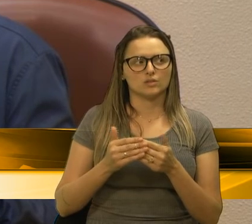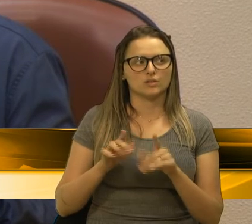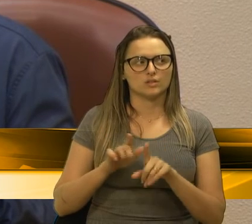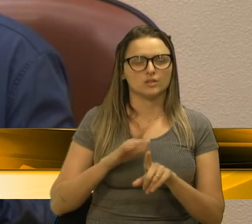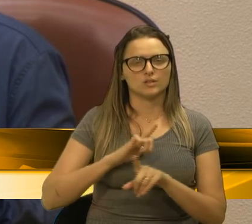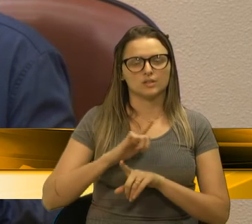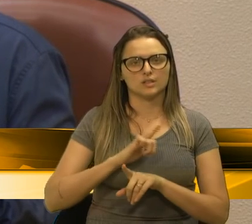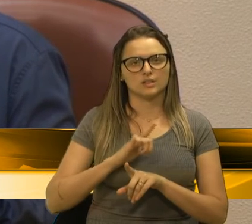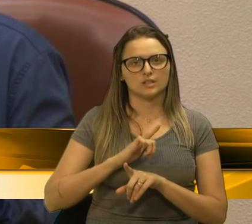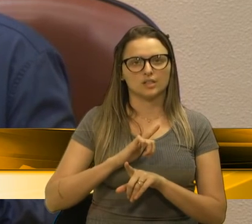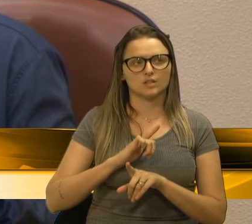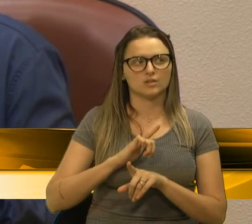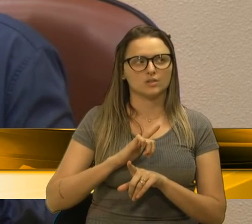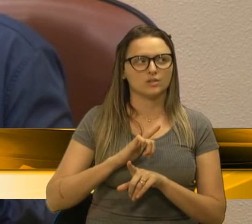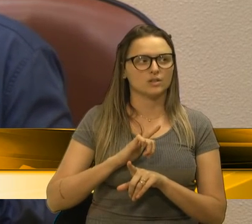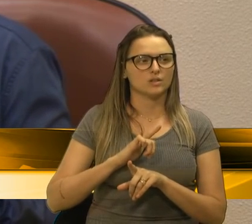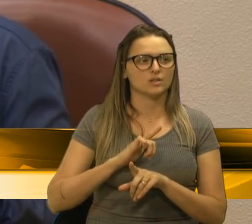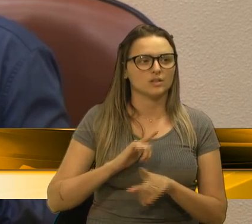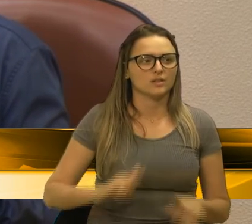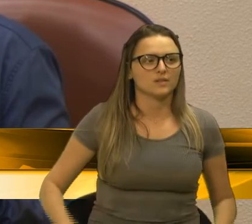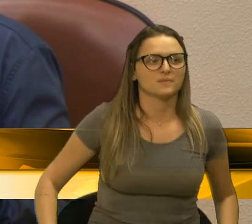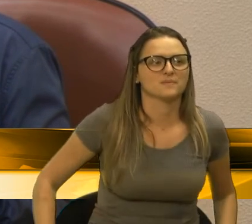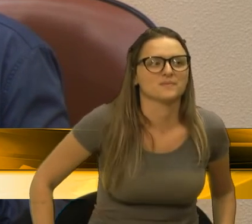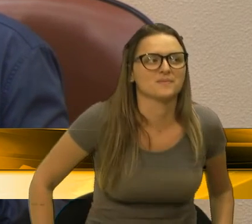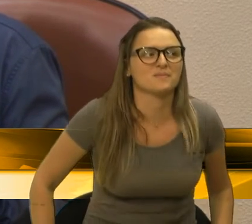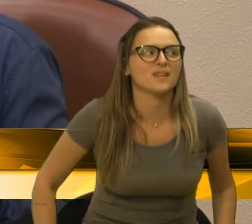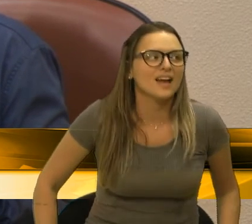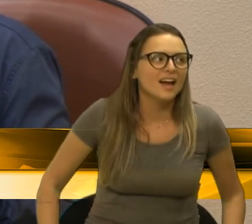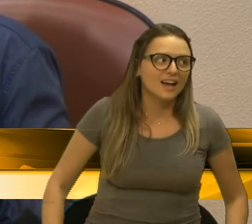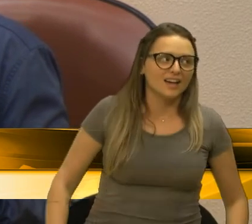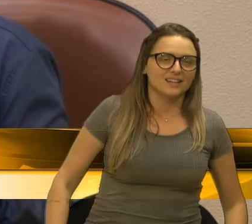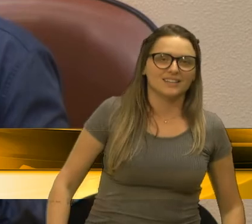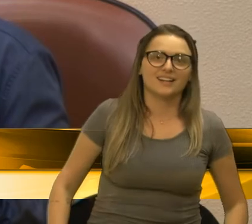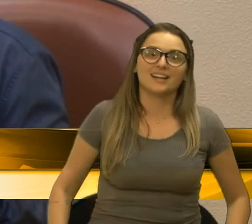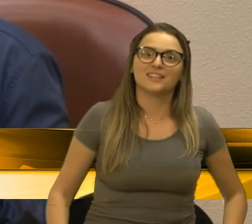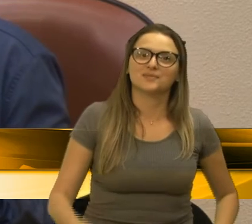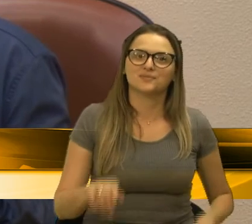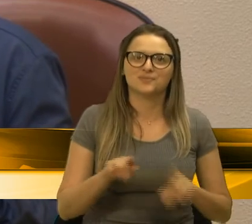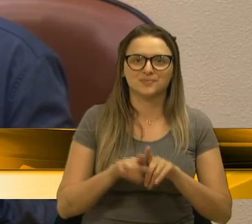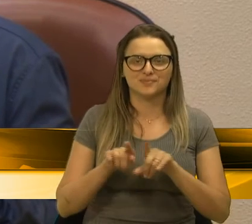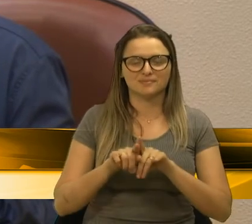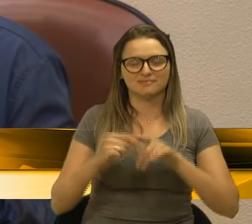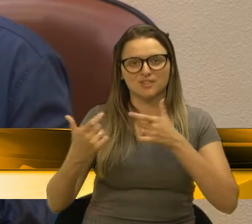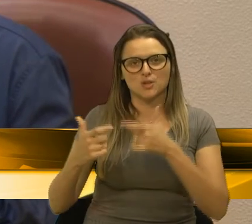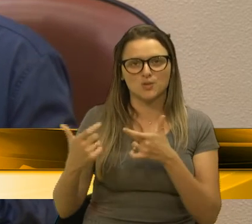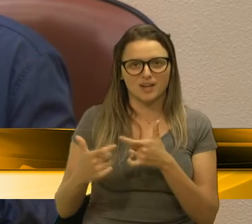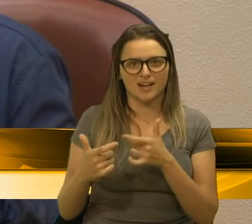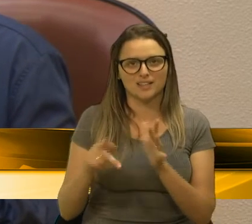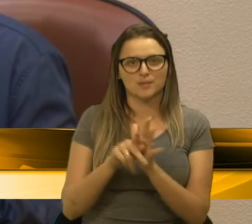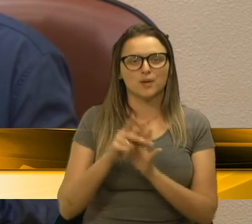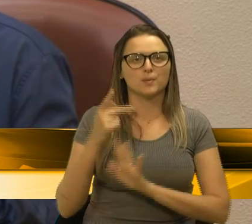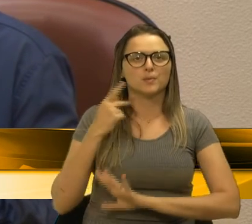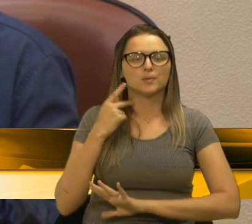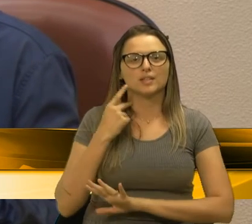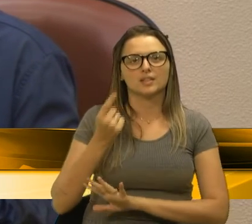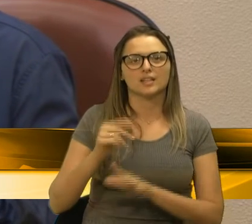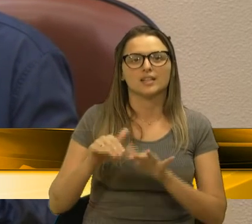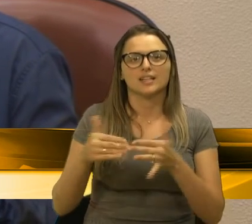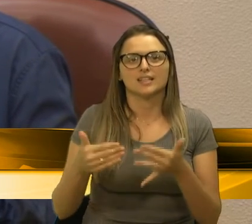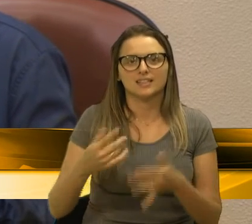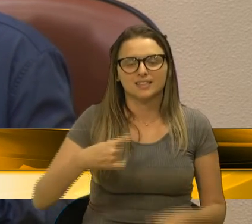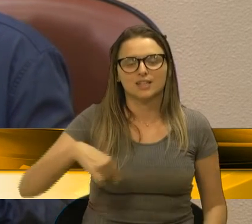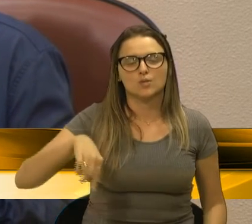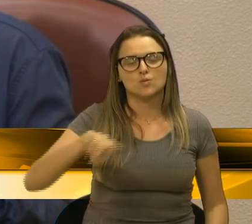todos que estão aqui, que o nosso assessor João tentasse um contato com o senhor prefeito, o gabinete ou com a sua procuradora. Então, nós